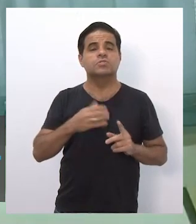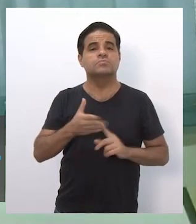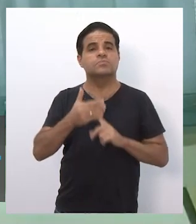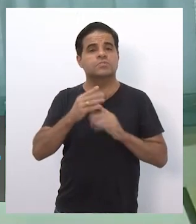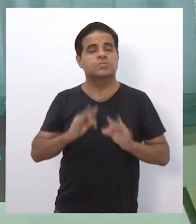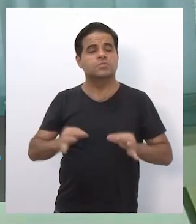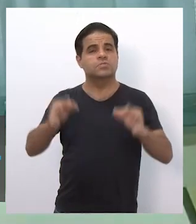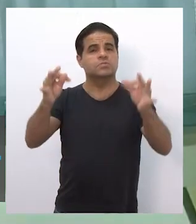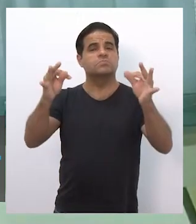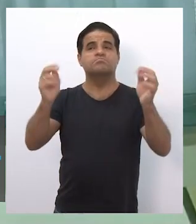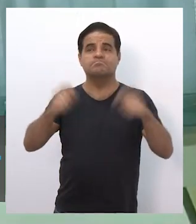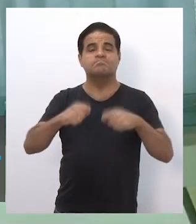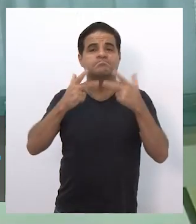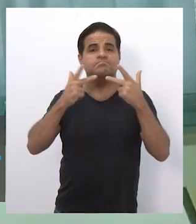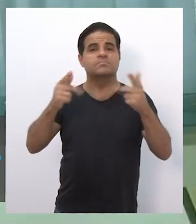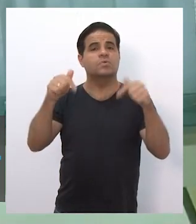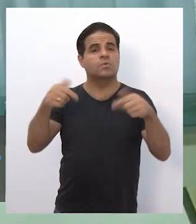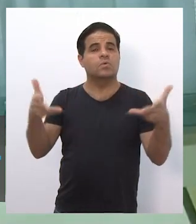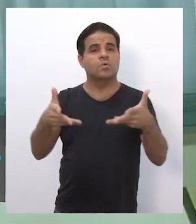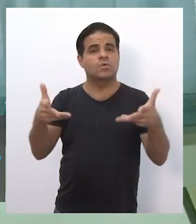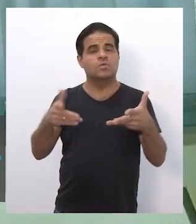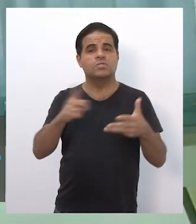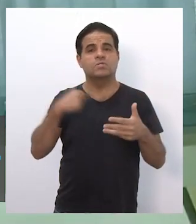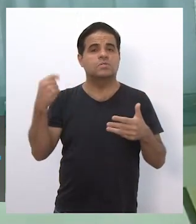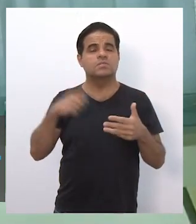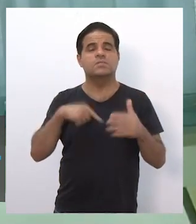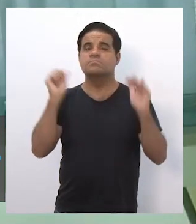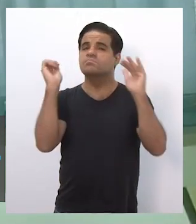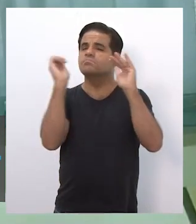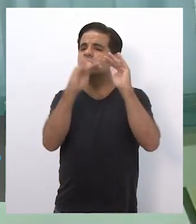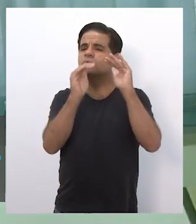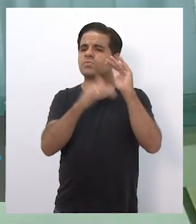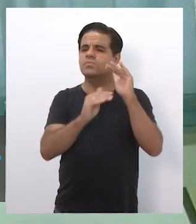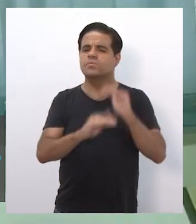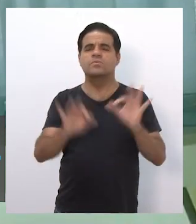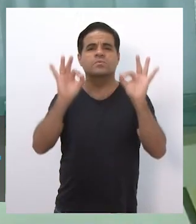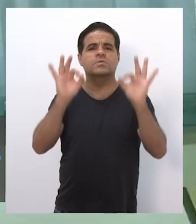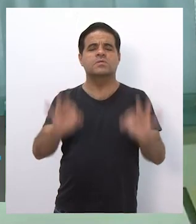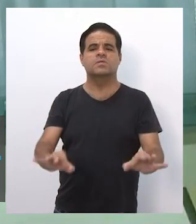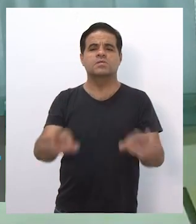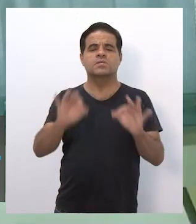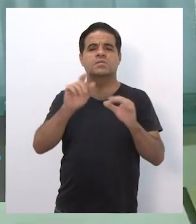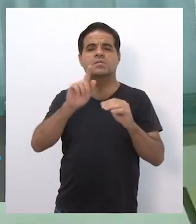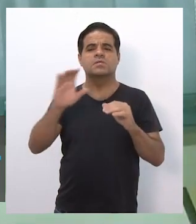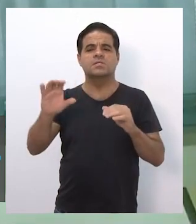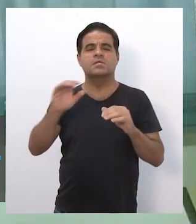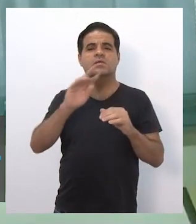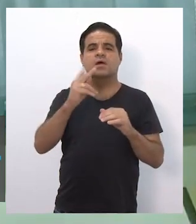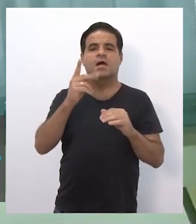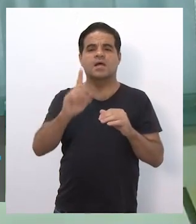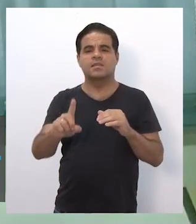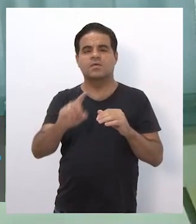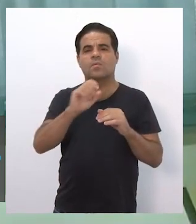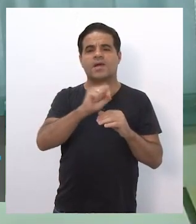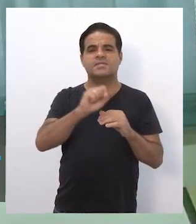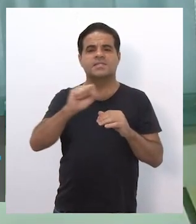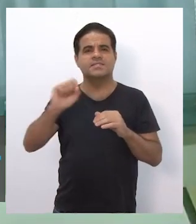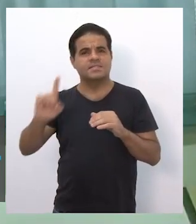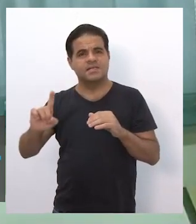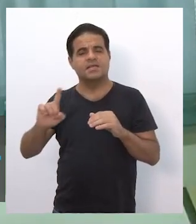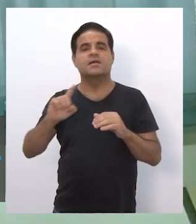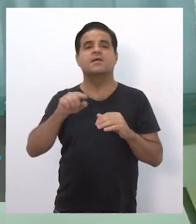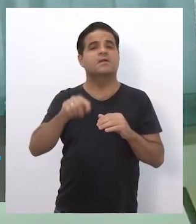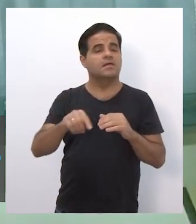tecnologia. Podemos falar que hoje nós temos como armazenamento, exatamente como está no GC, o HD, o SSD e o